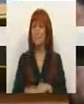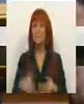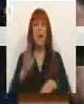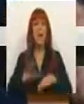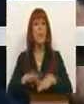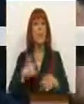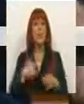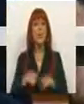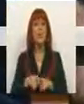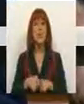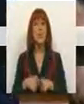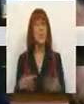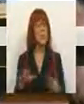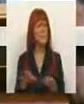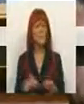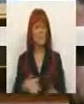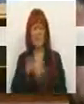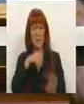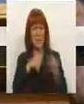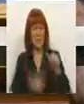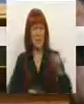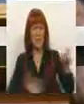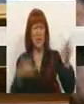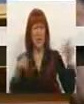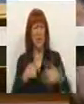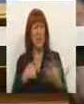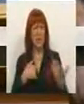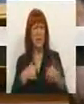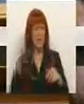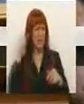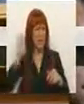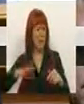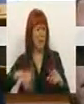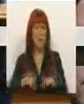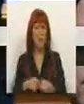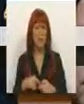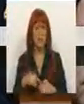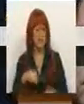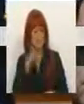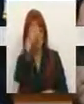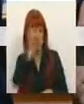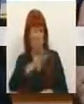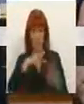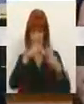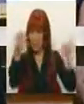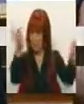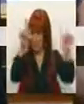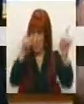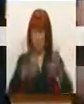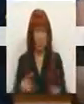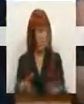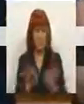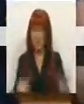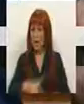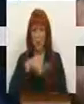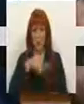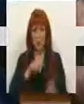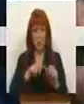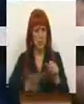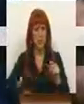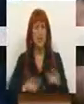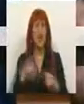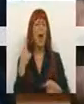por isso não alinhamos no discurso de minorização e de desconsideração dos autarcas. Não alinhamos num discurso de